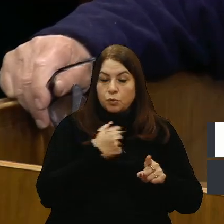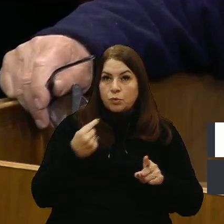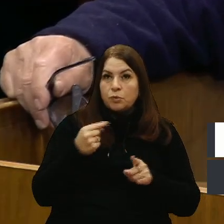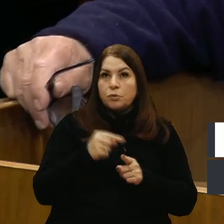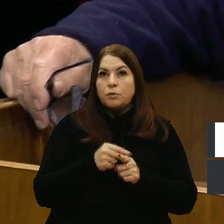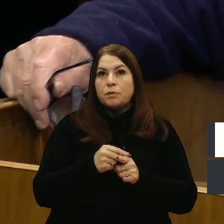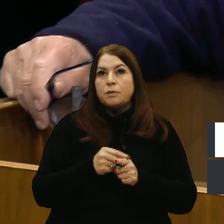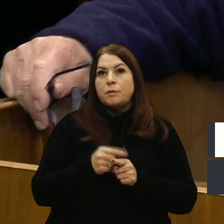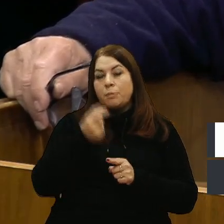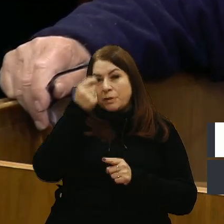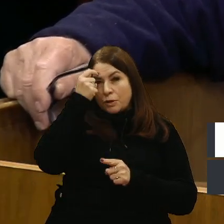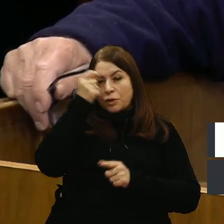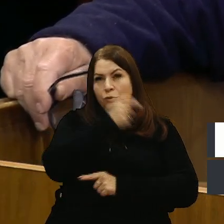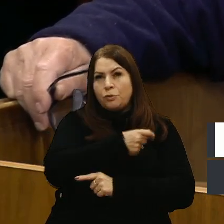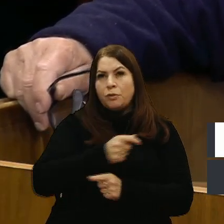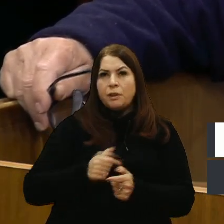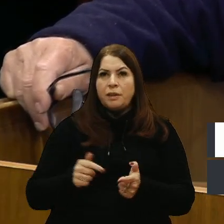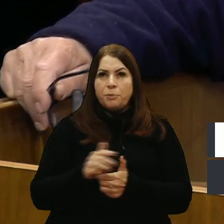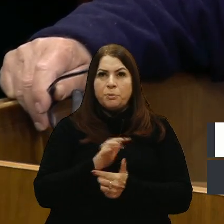servidores, conscientização,